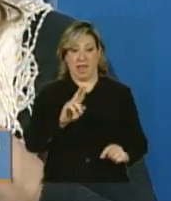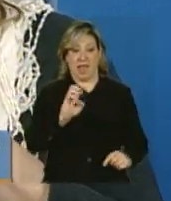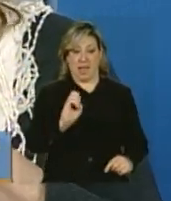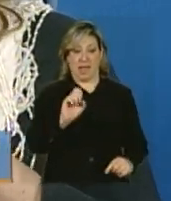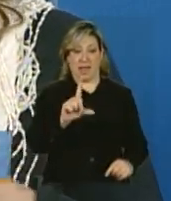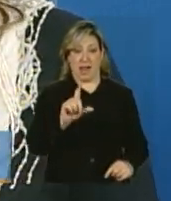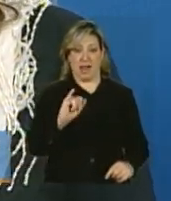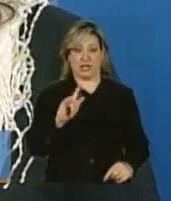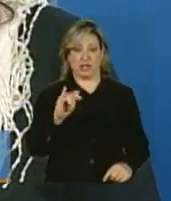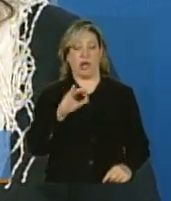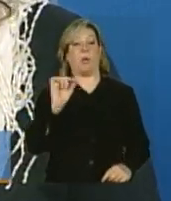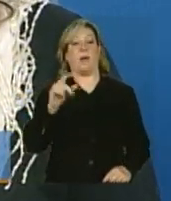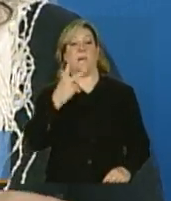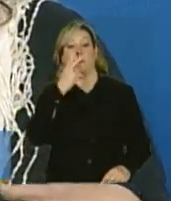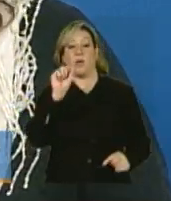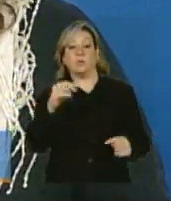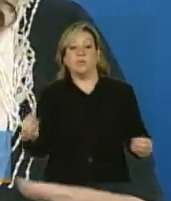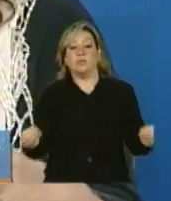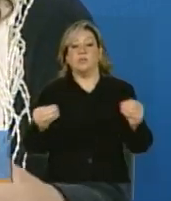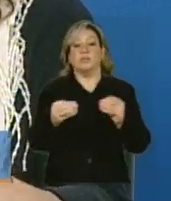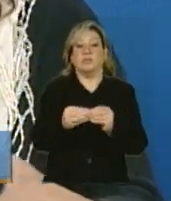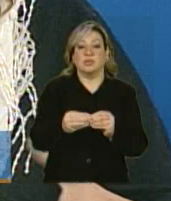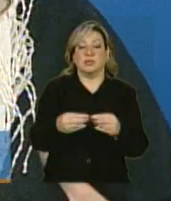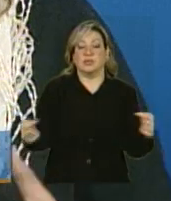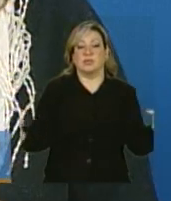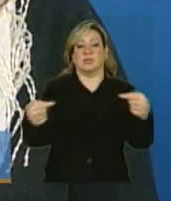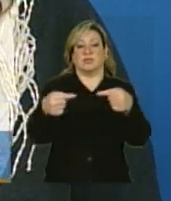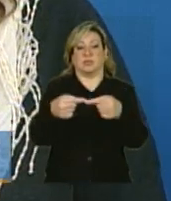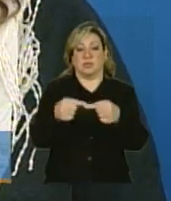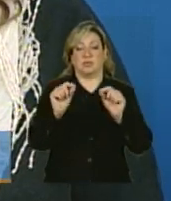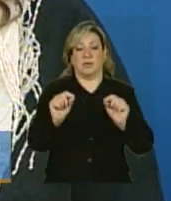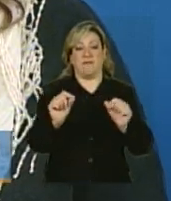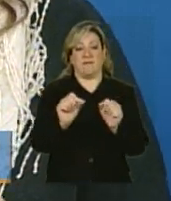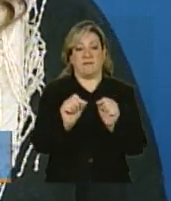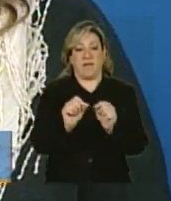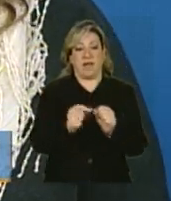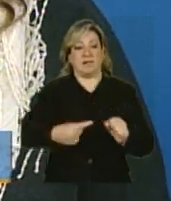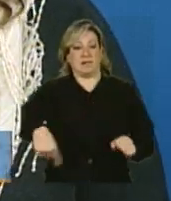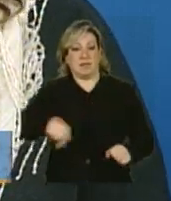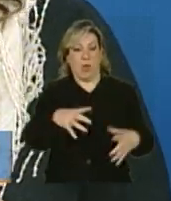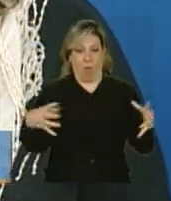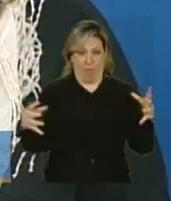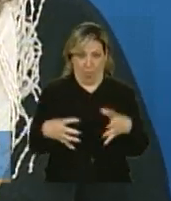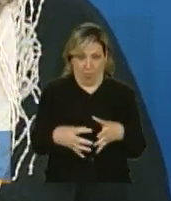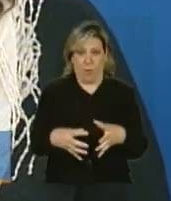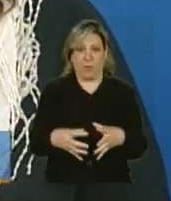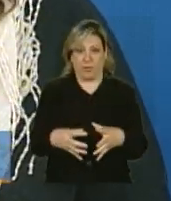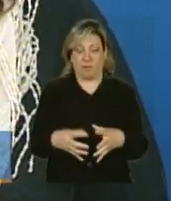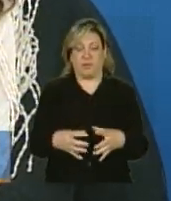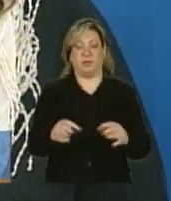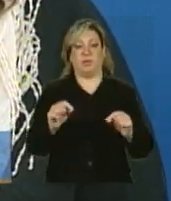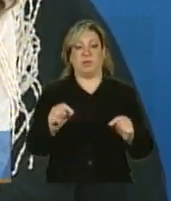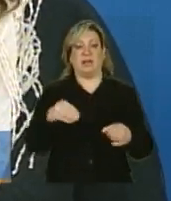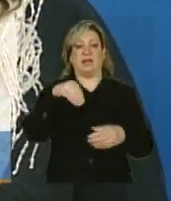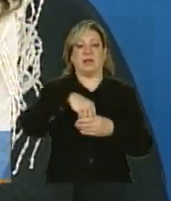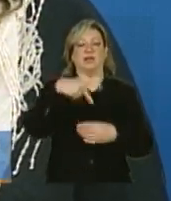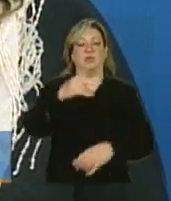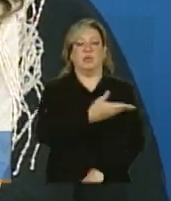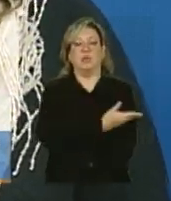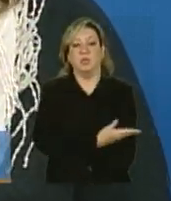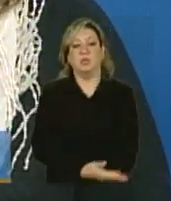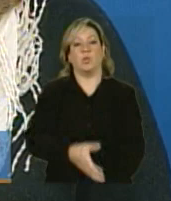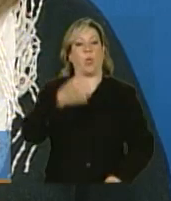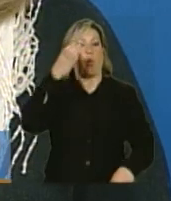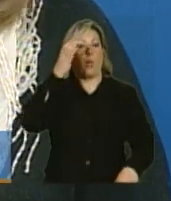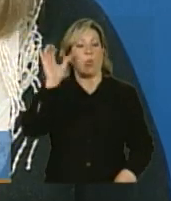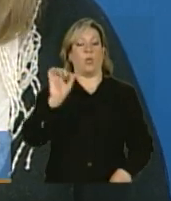é como se fosse um amálgama que liga essa comunidade na sua cultura. Ela tem